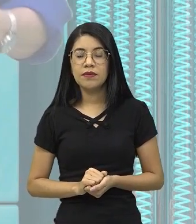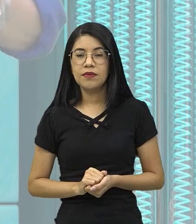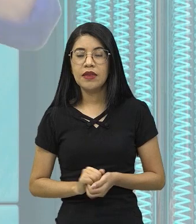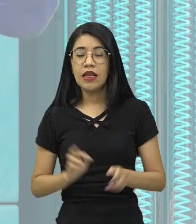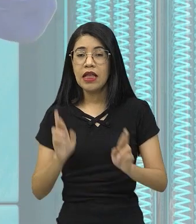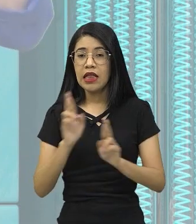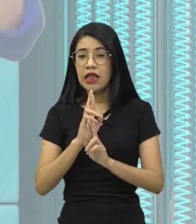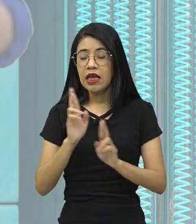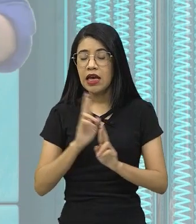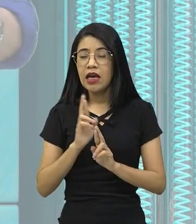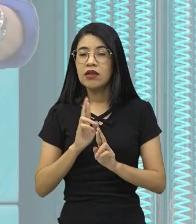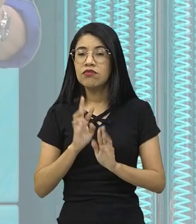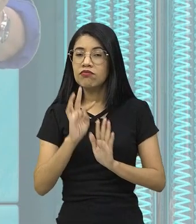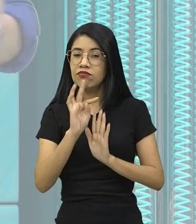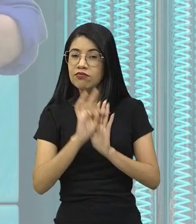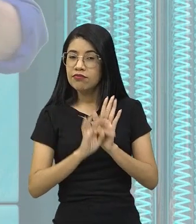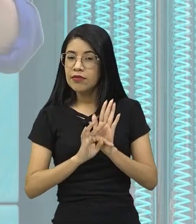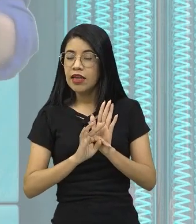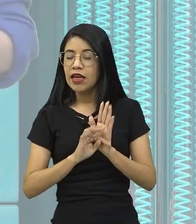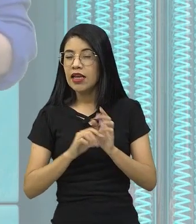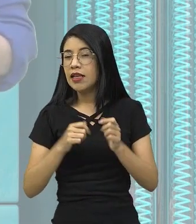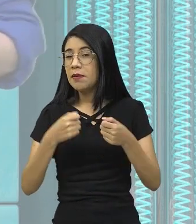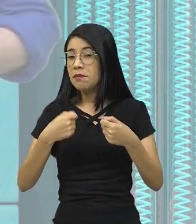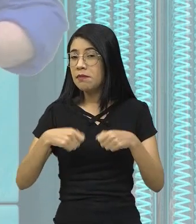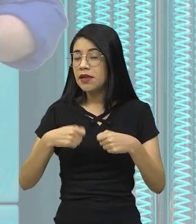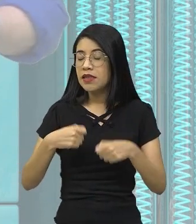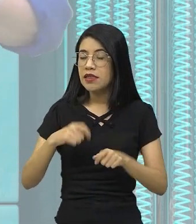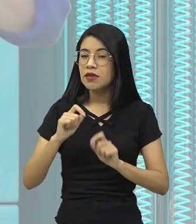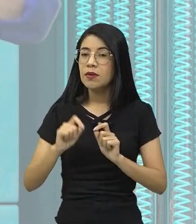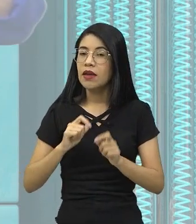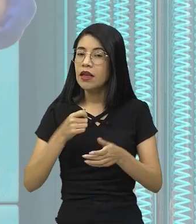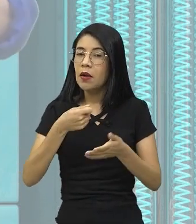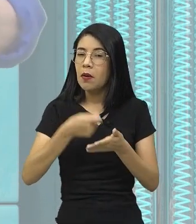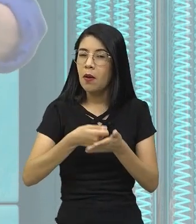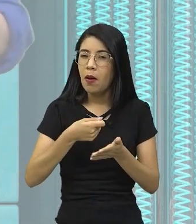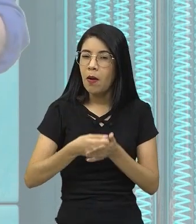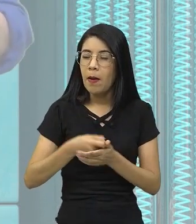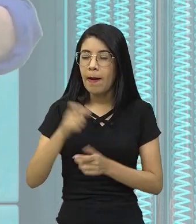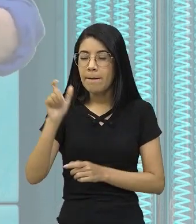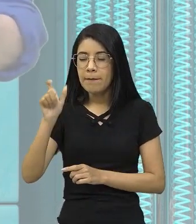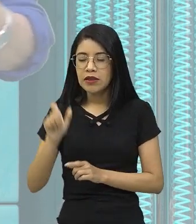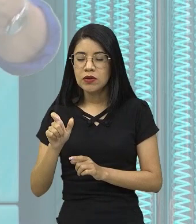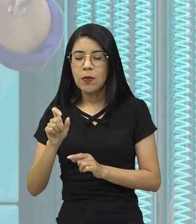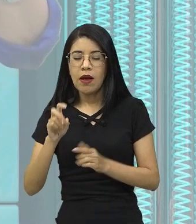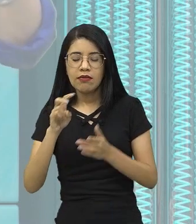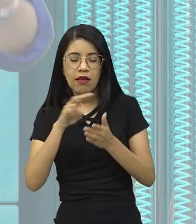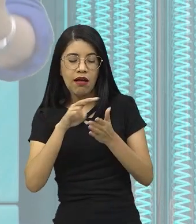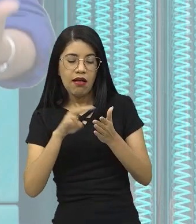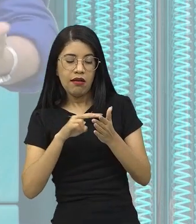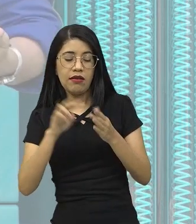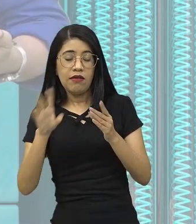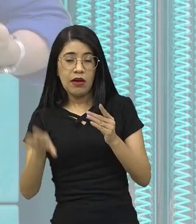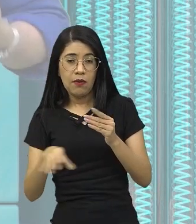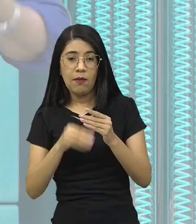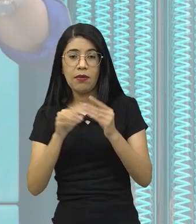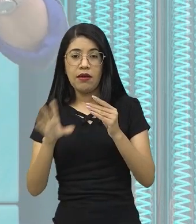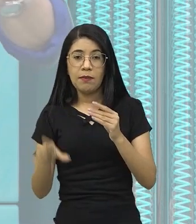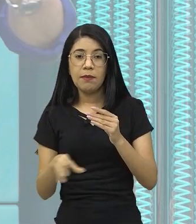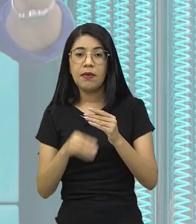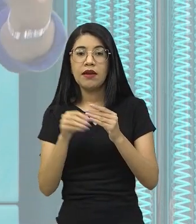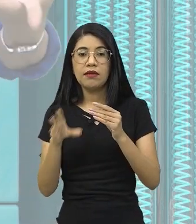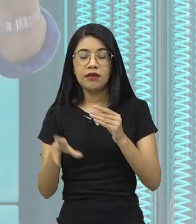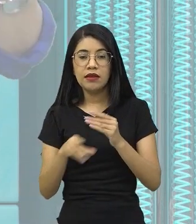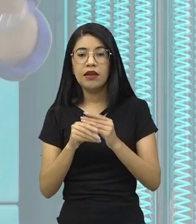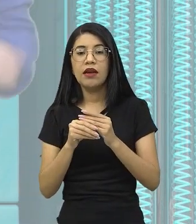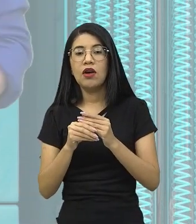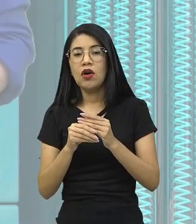texto exigir que o leitor ele vá preenchendo as lacunas, os espaços